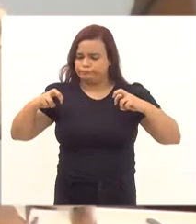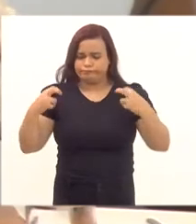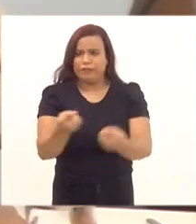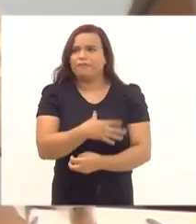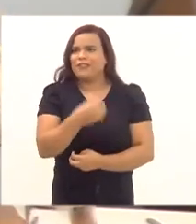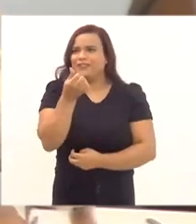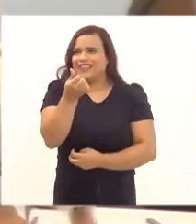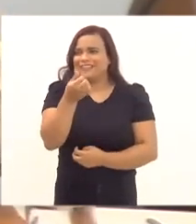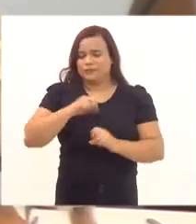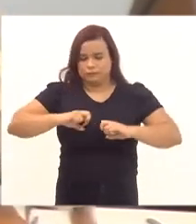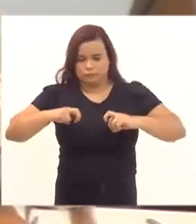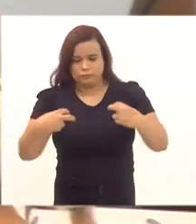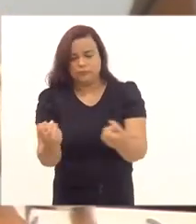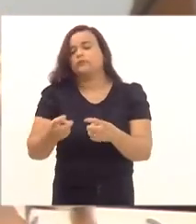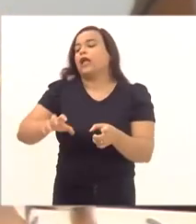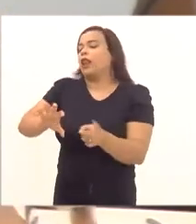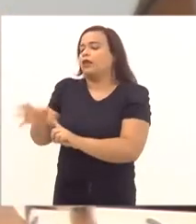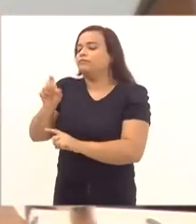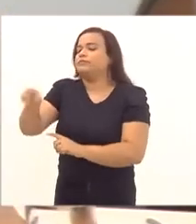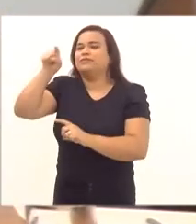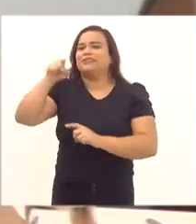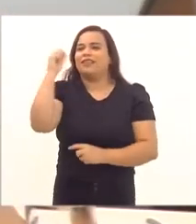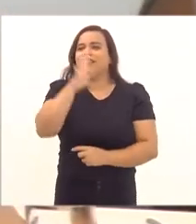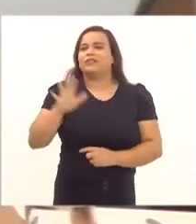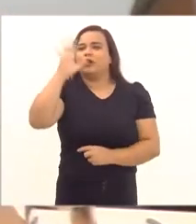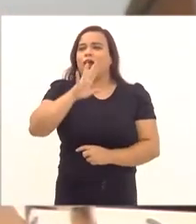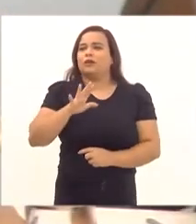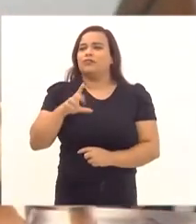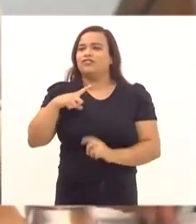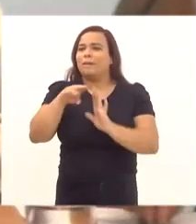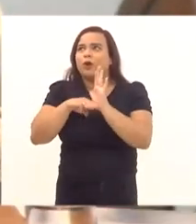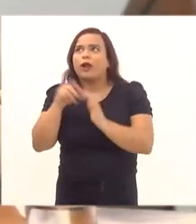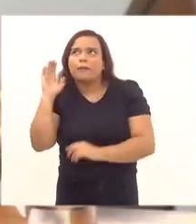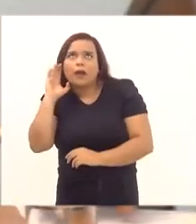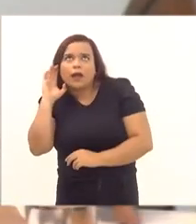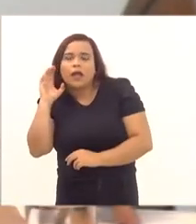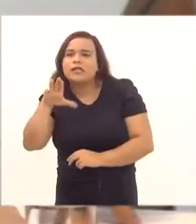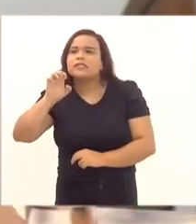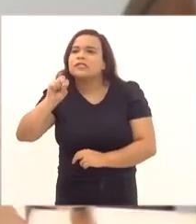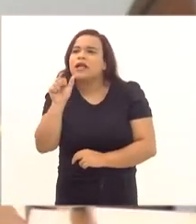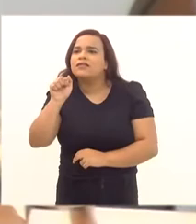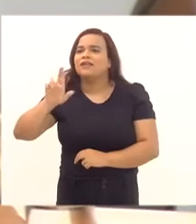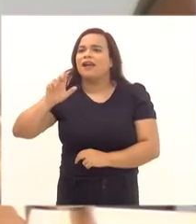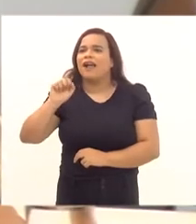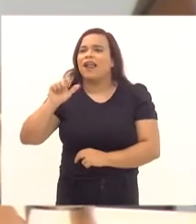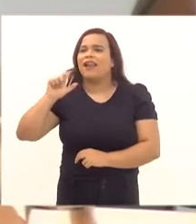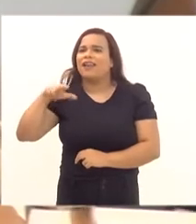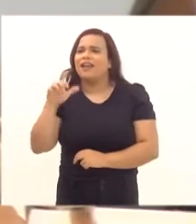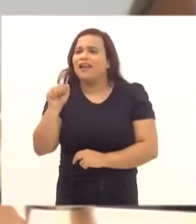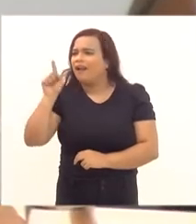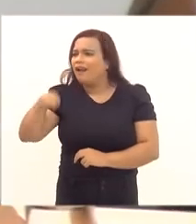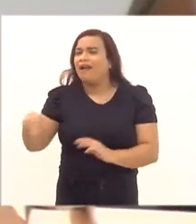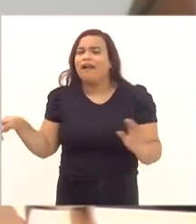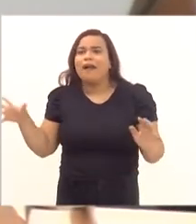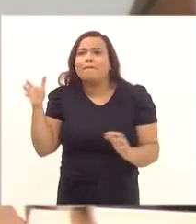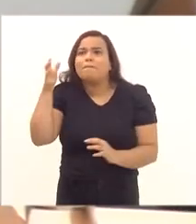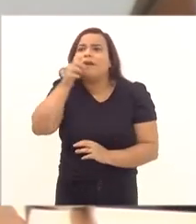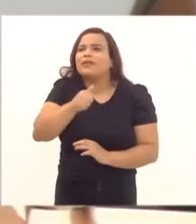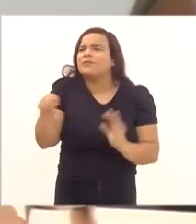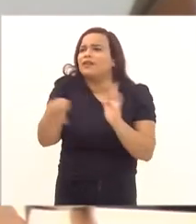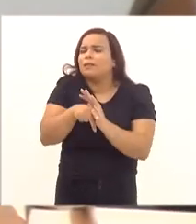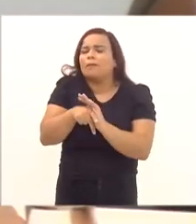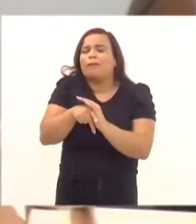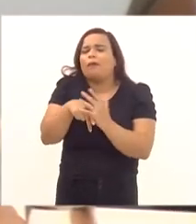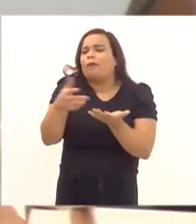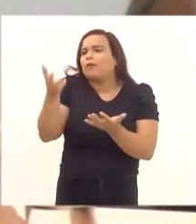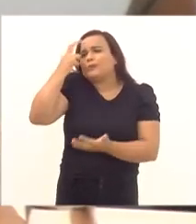César Alencar ele me linha bota nós somos criados com isso aí por esse é um patrimônio cultural rádio MEC e